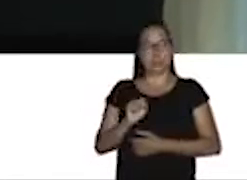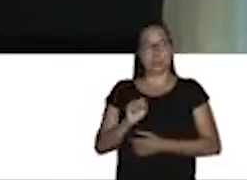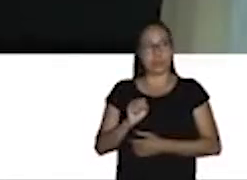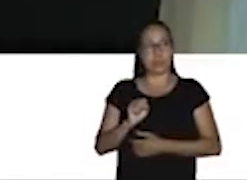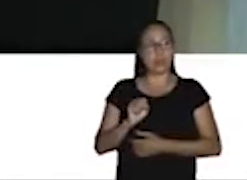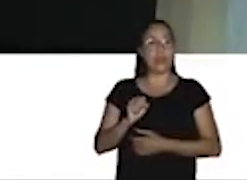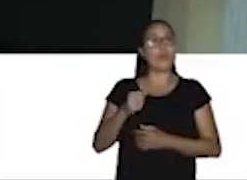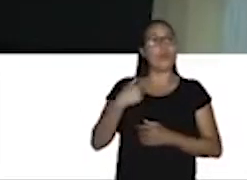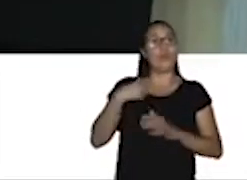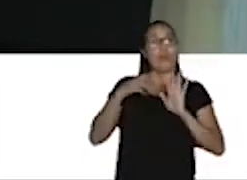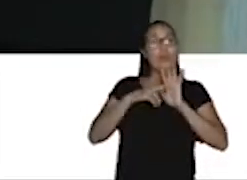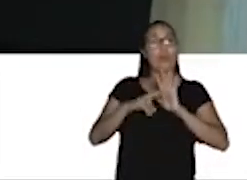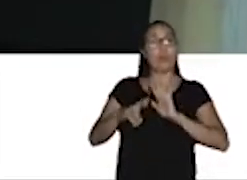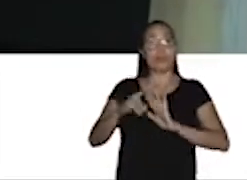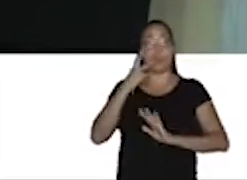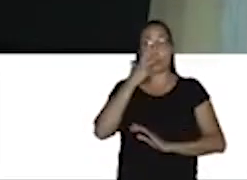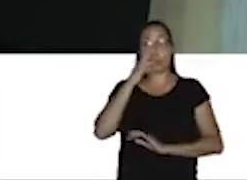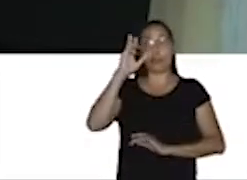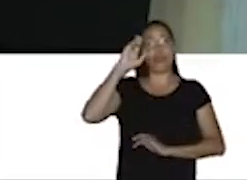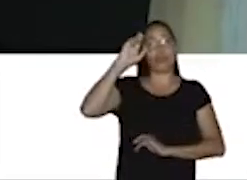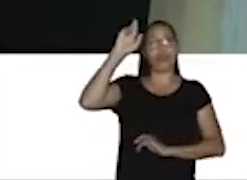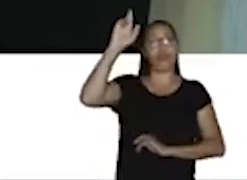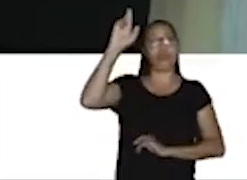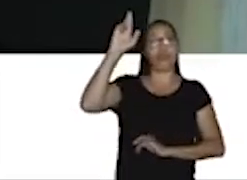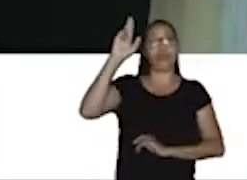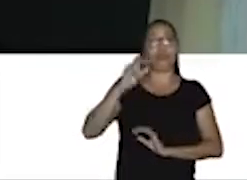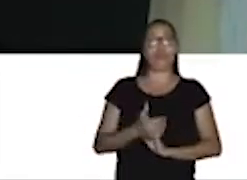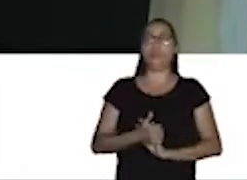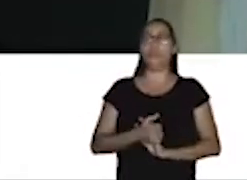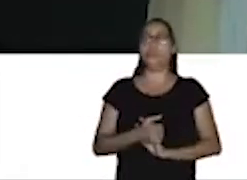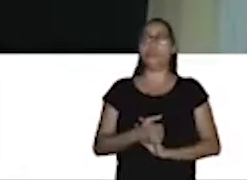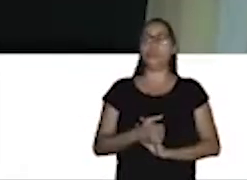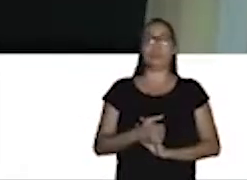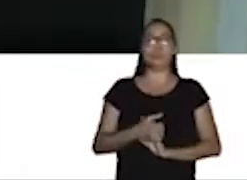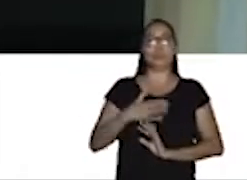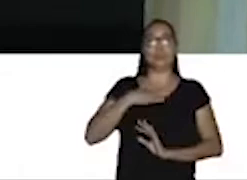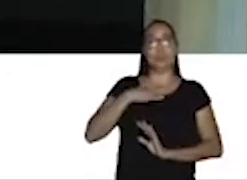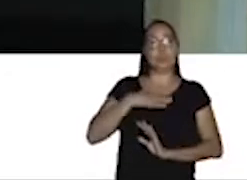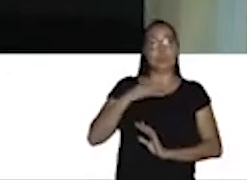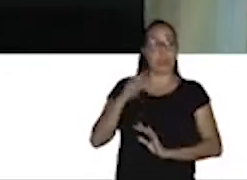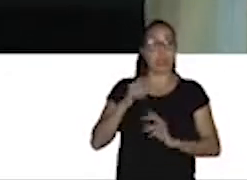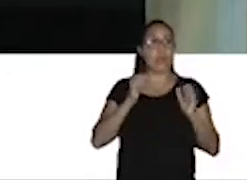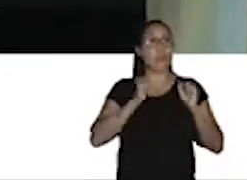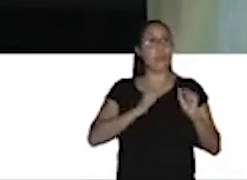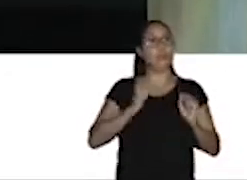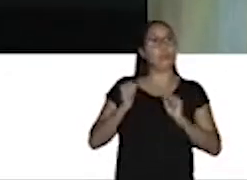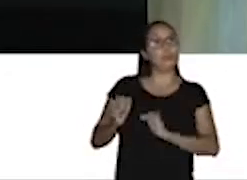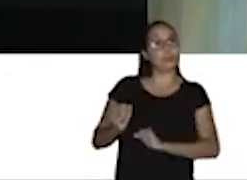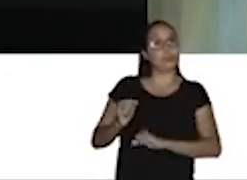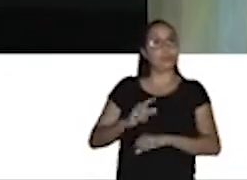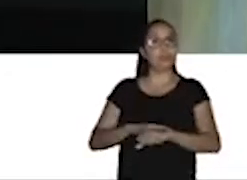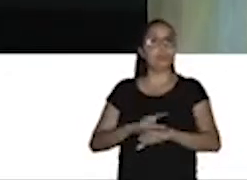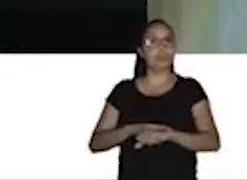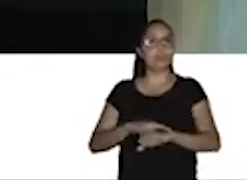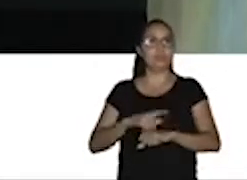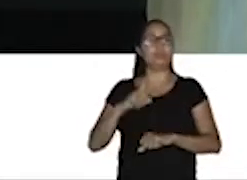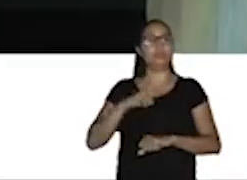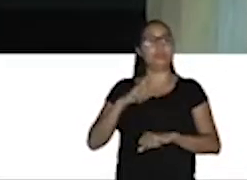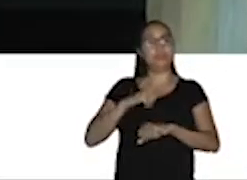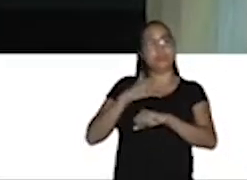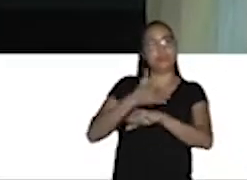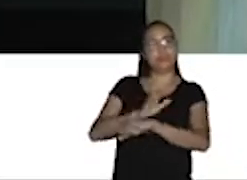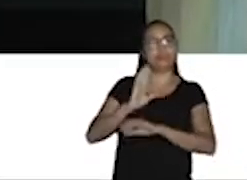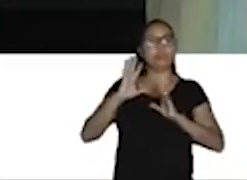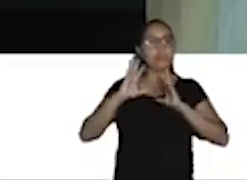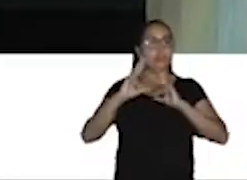patrão, senhoras e senhores. O meu patrão, eu vou dizer para vocês que ele está poderoso no momento. Ele tem aprovação de